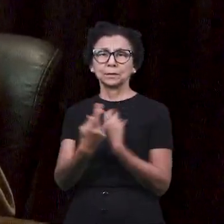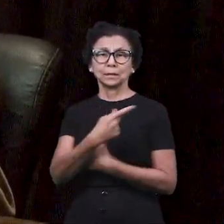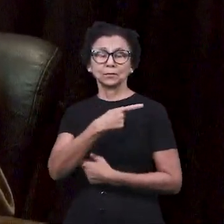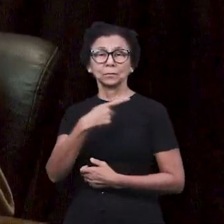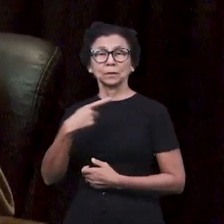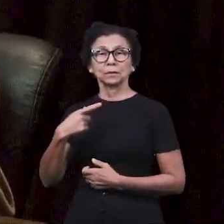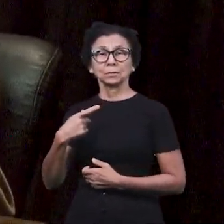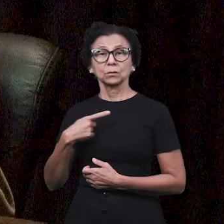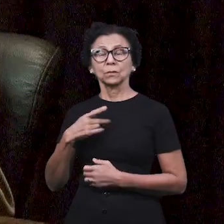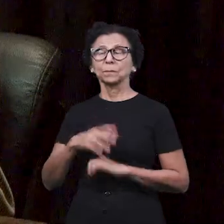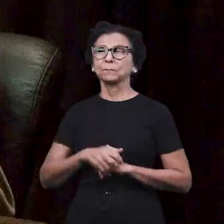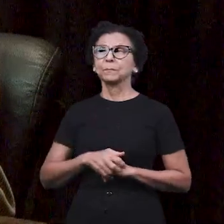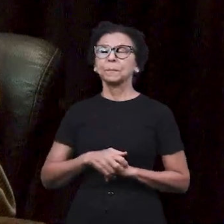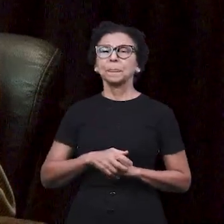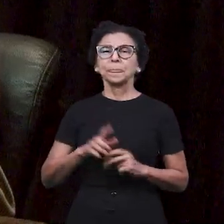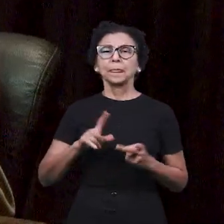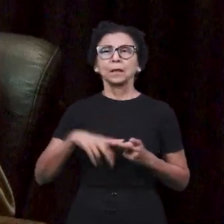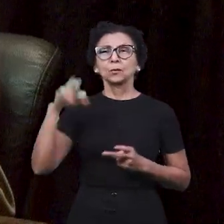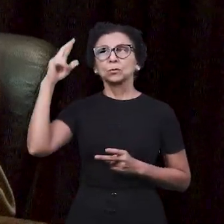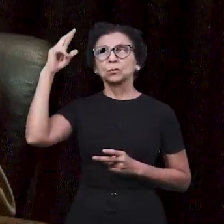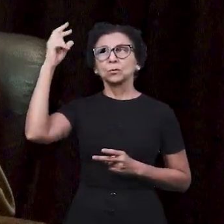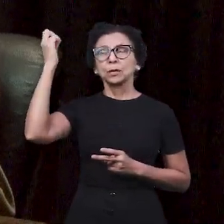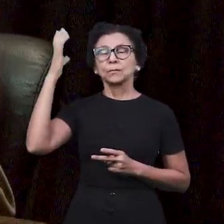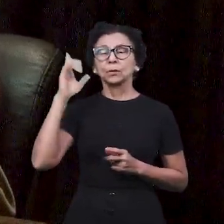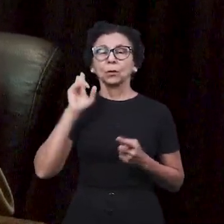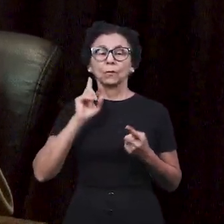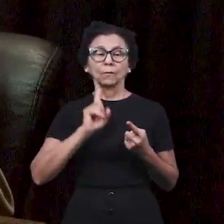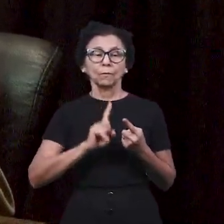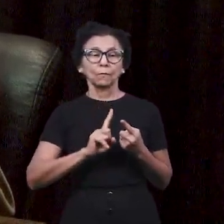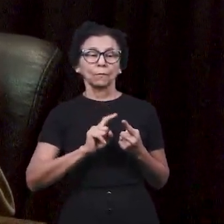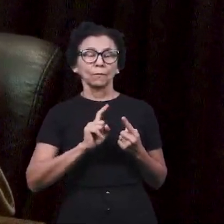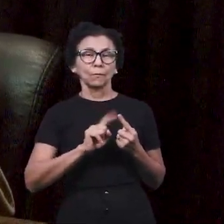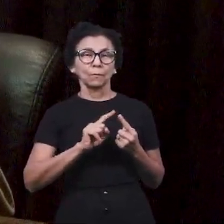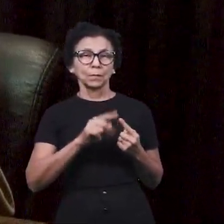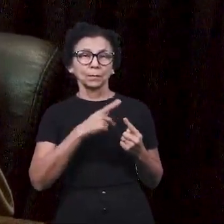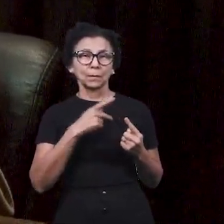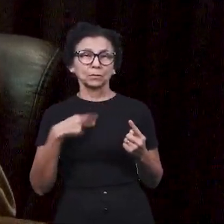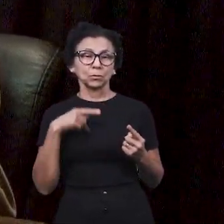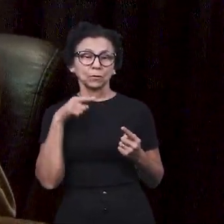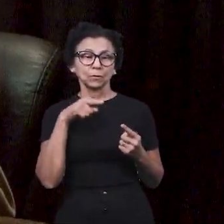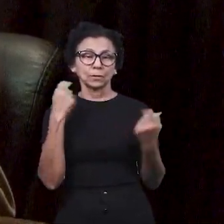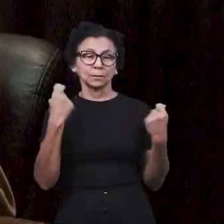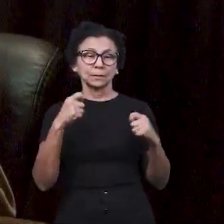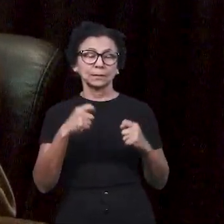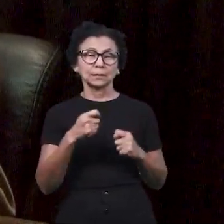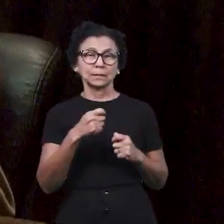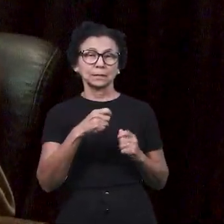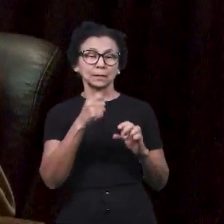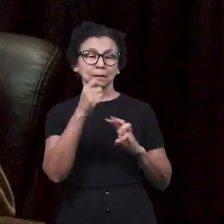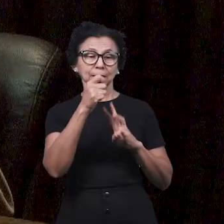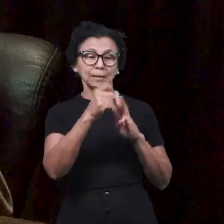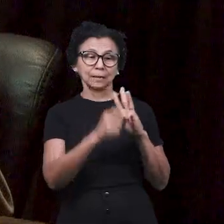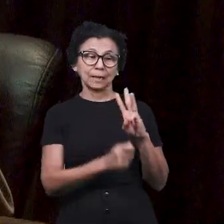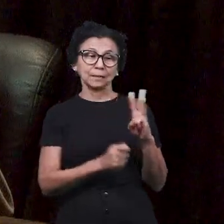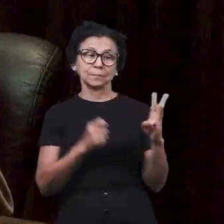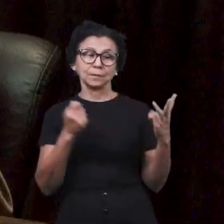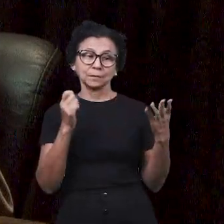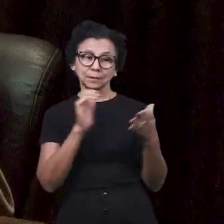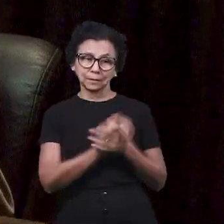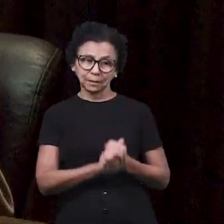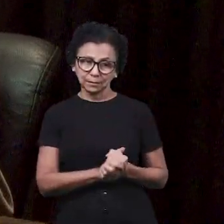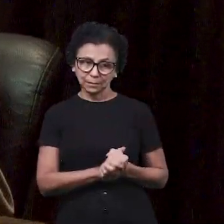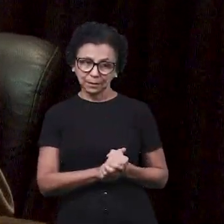uma revelação que ele tinha que casar em 3 meses. Rapaz. Agora olha a